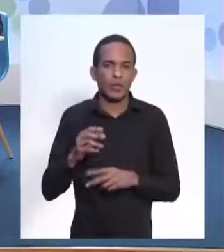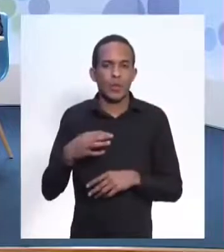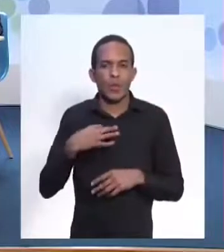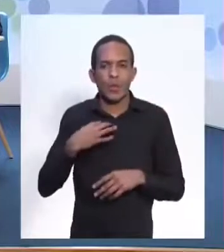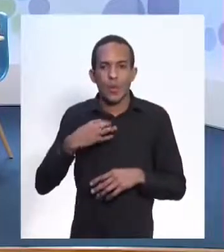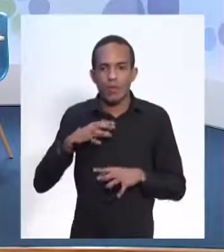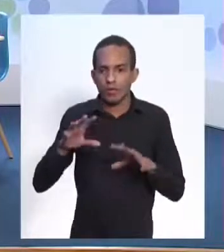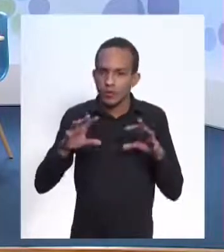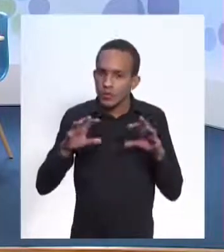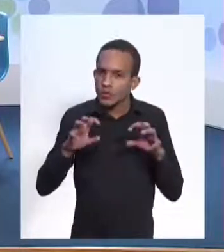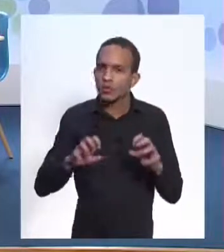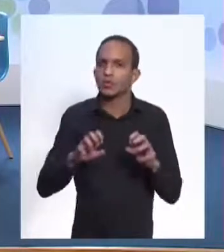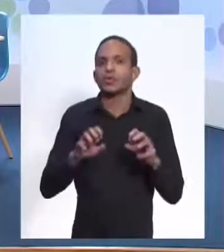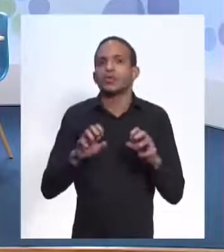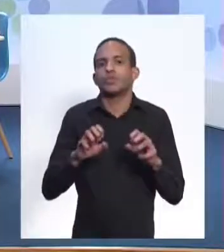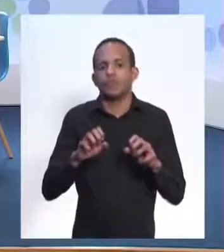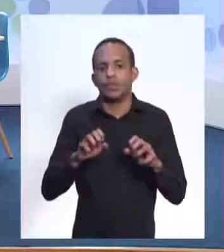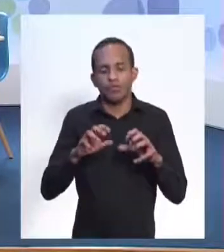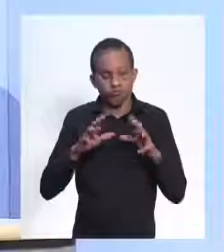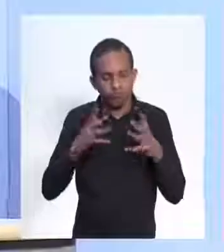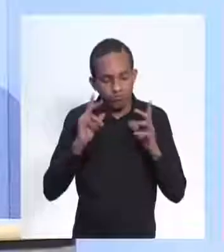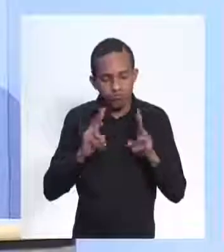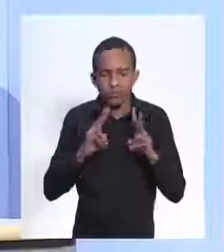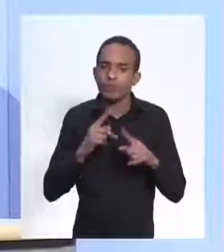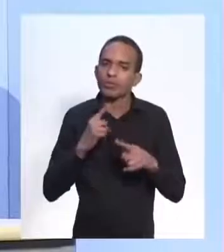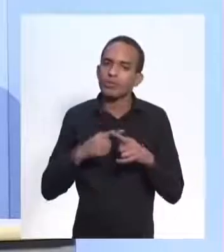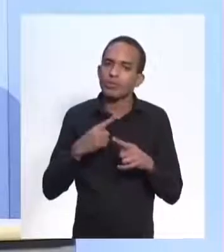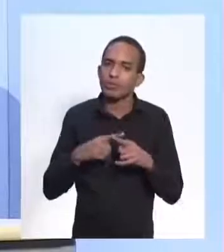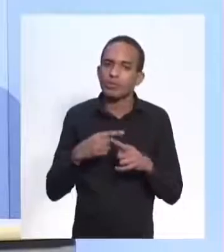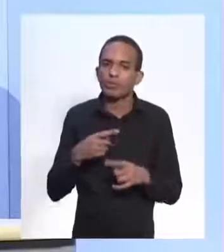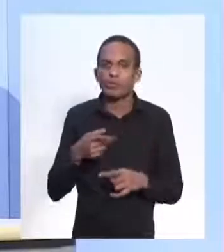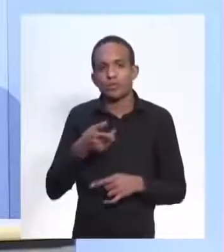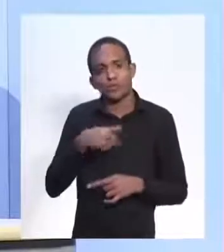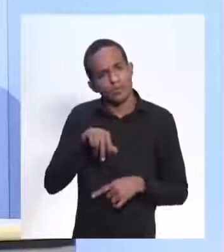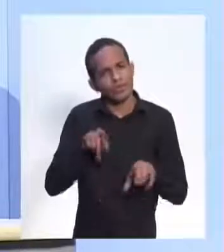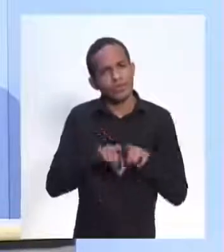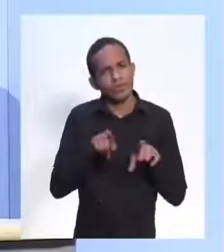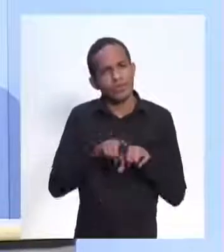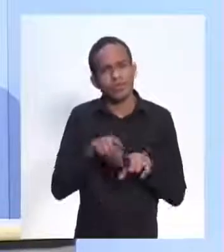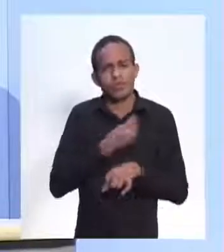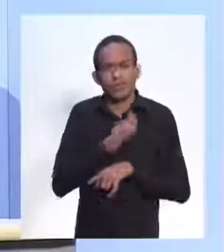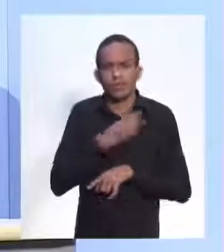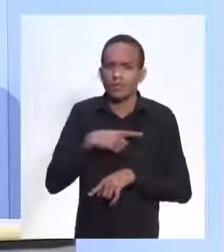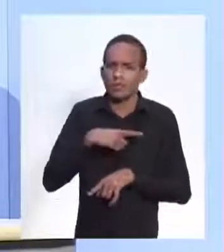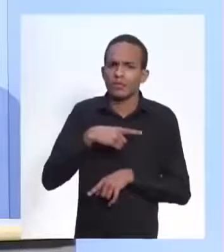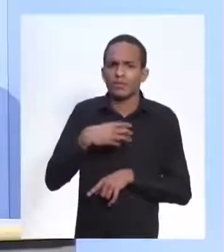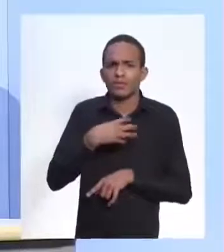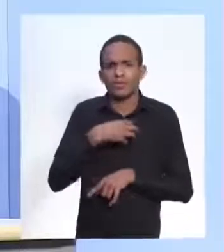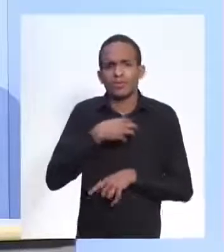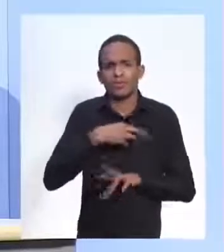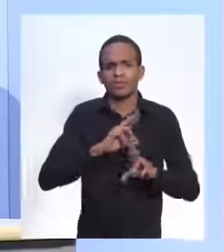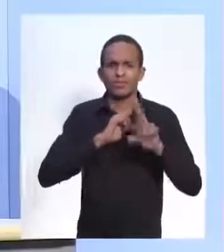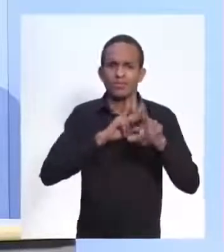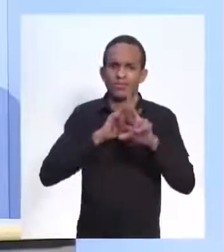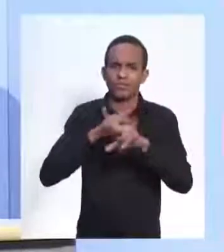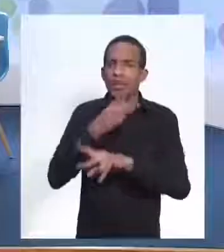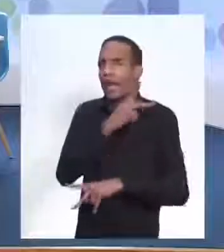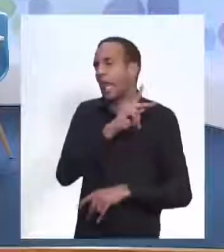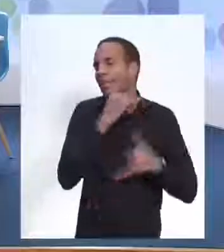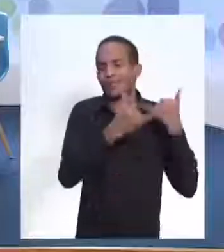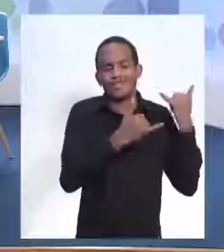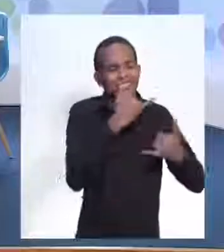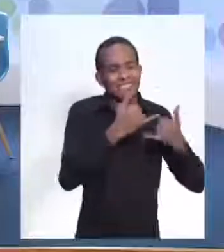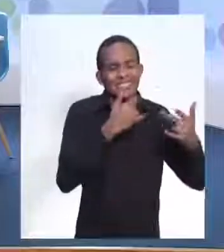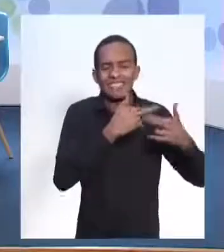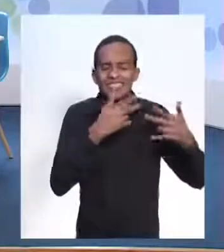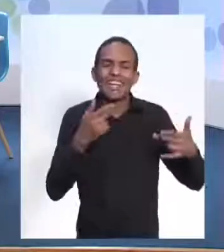mais pretas, mais sóbrias, né? Por quê? Porque nós também, né, na vida temos personalidades diferentes. Ela é muito brincalhona,